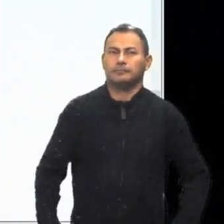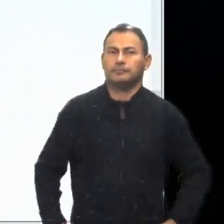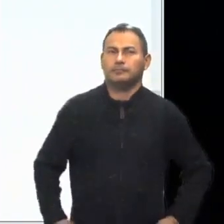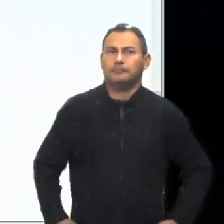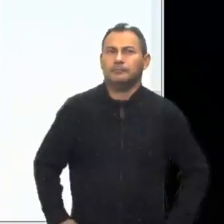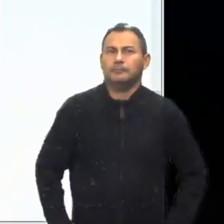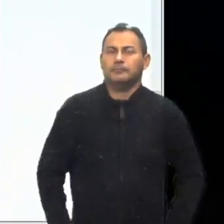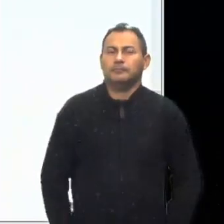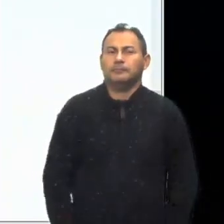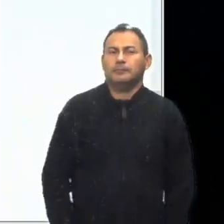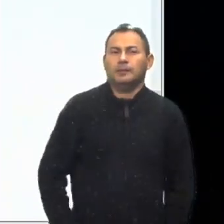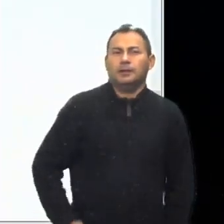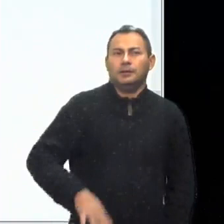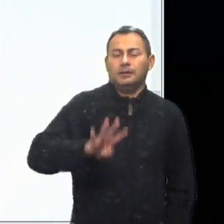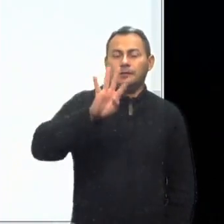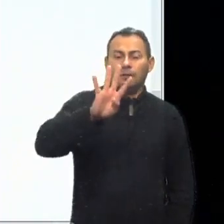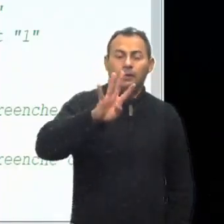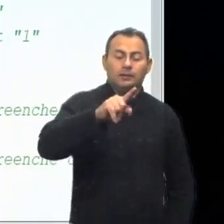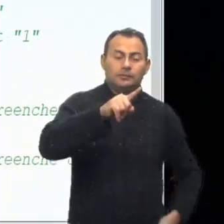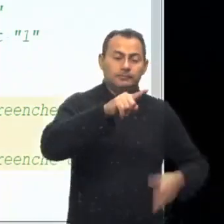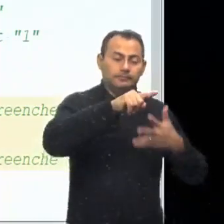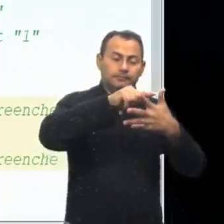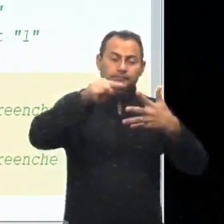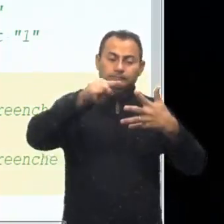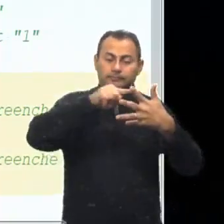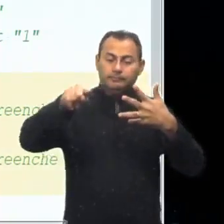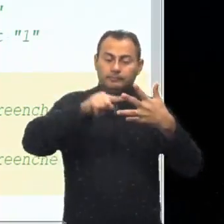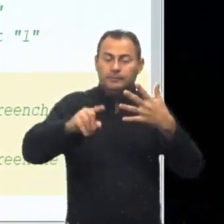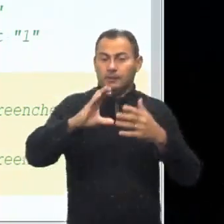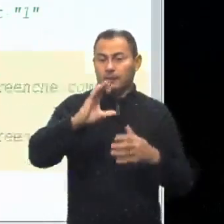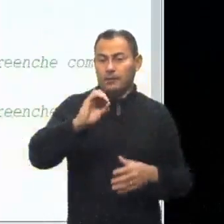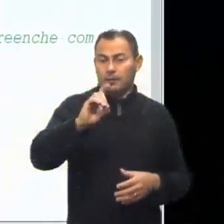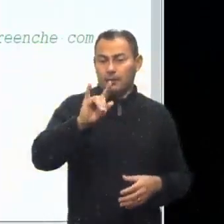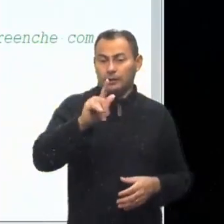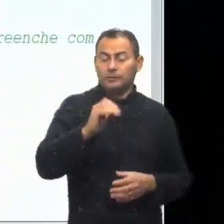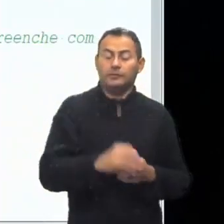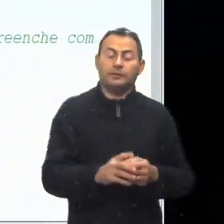Essas 4 linhas de código vão fazer a plotagem do gráfico.